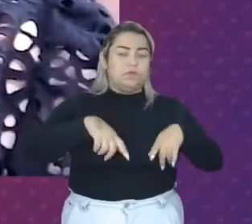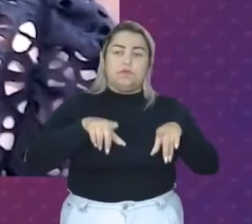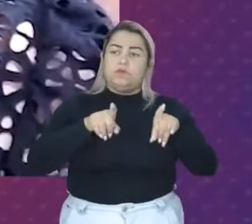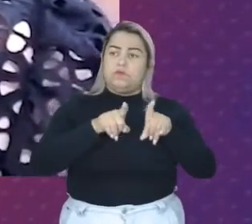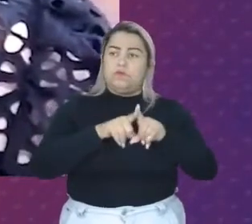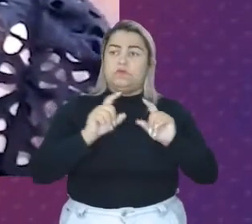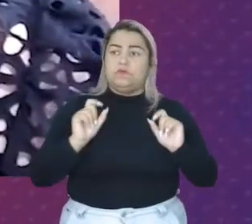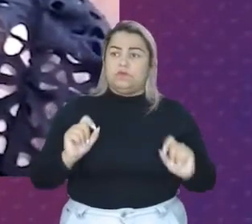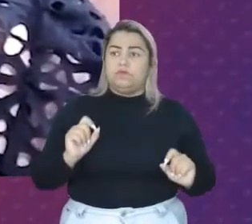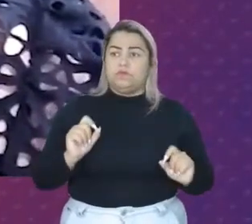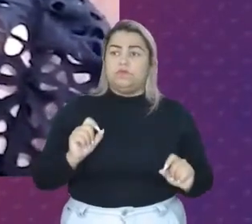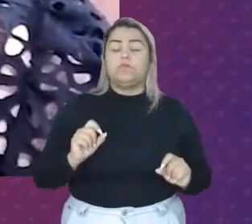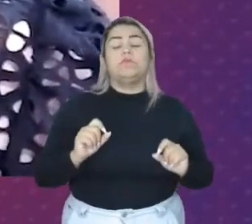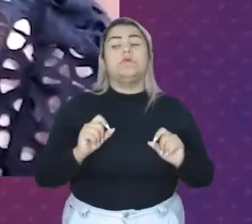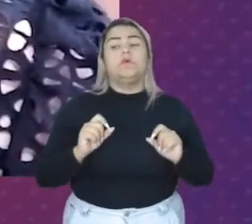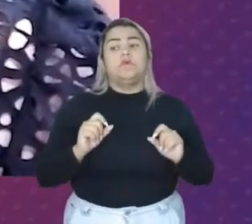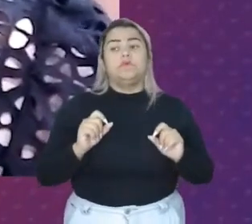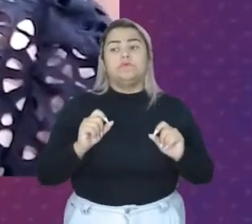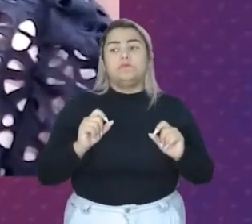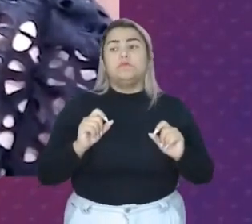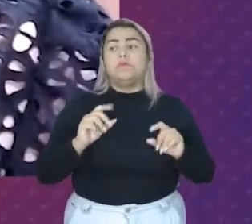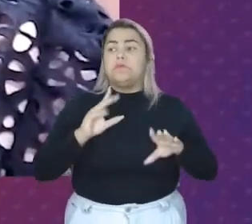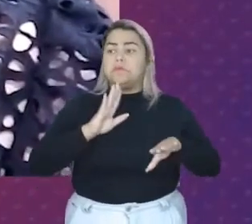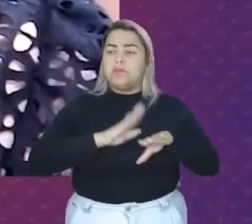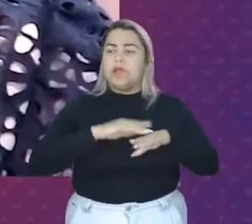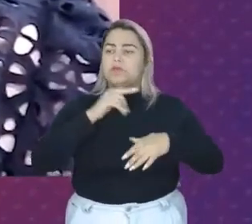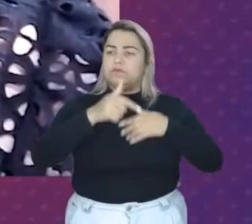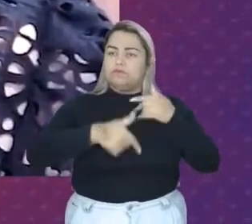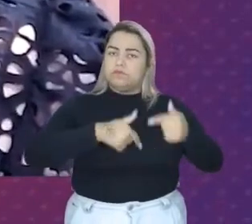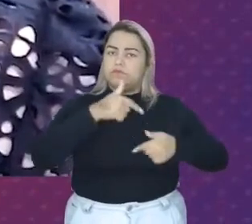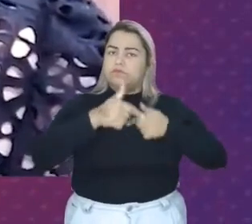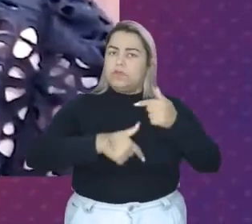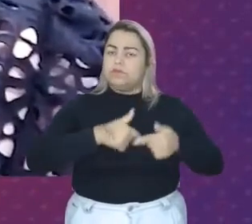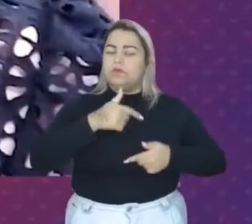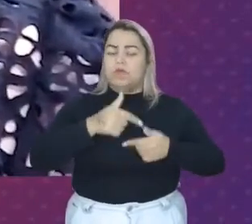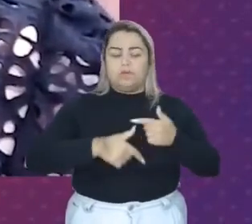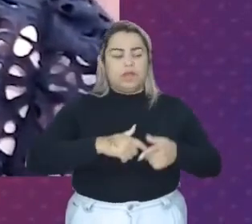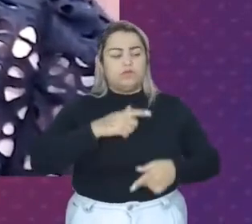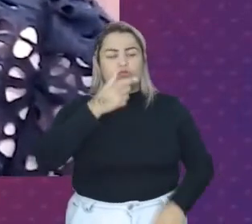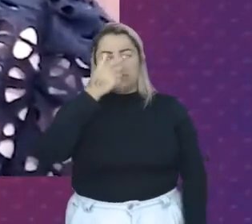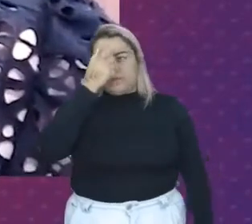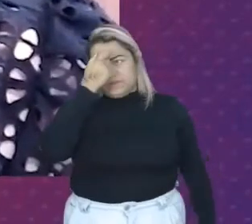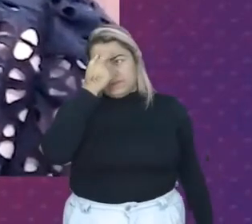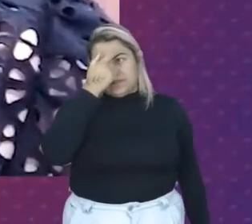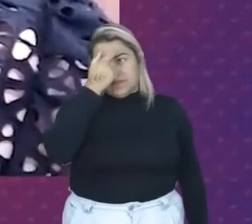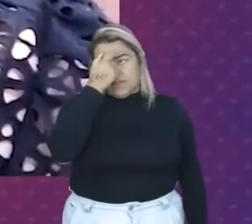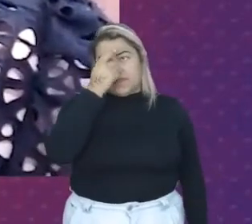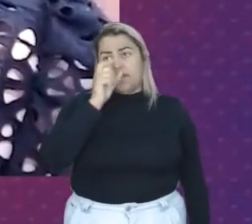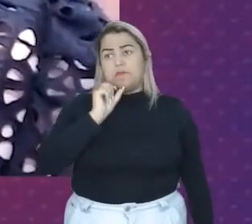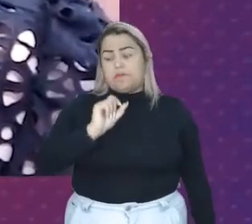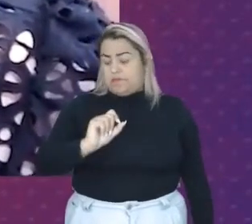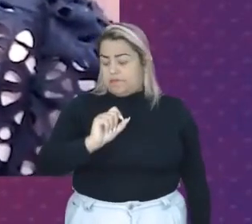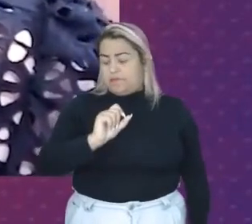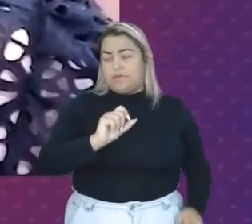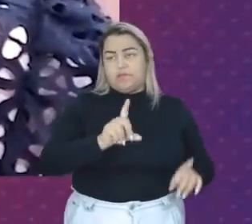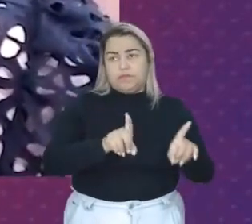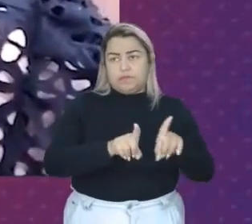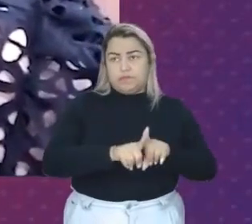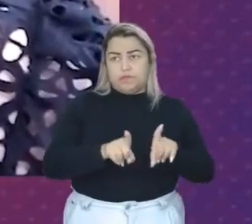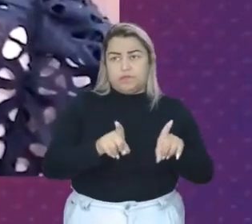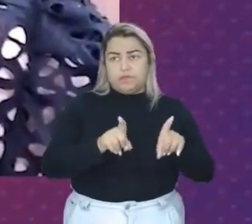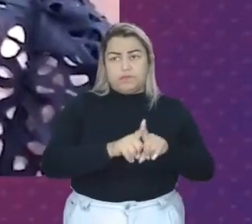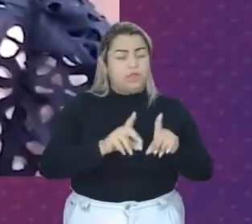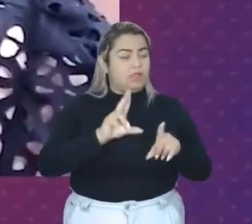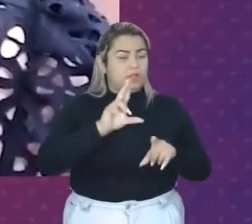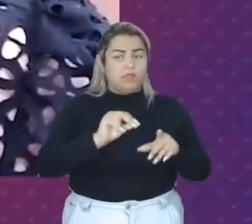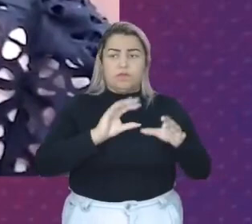de fiscalização atuando, mas é o trabalho de conscientização para que isso não aconteça, é não